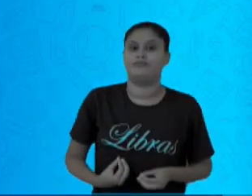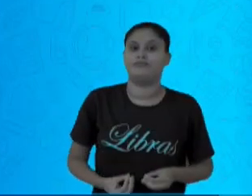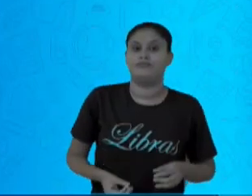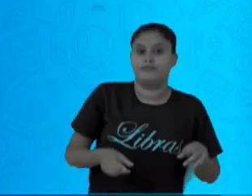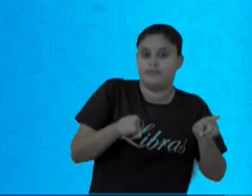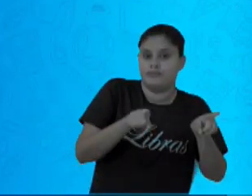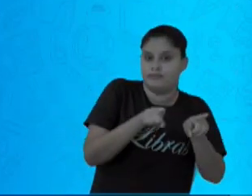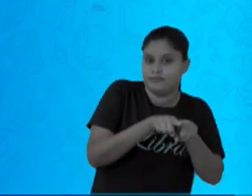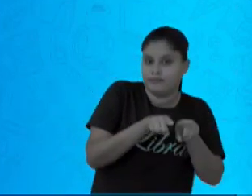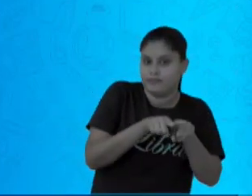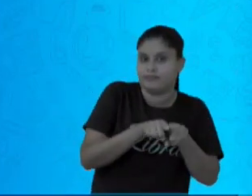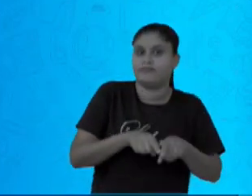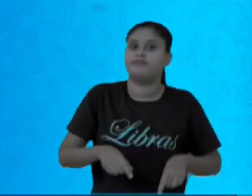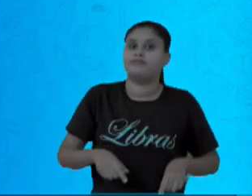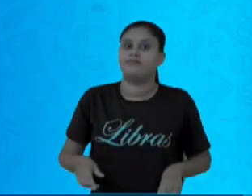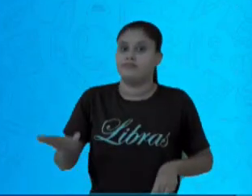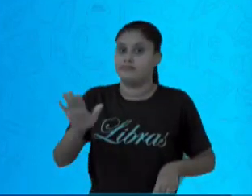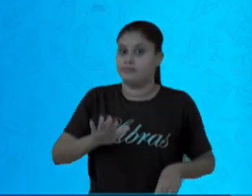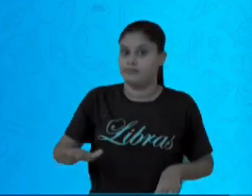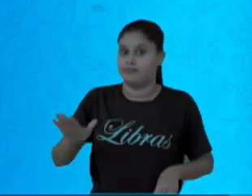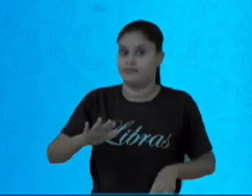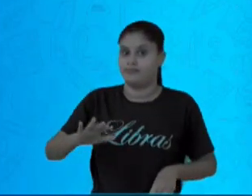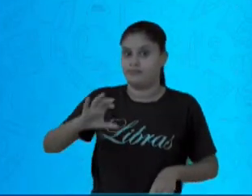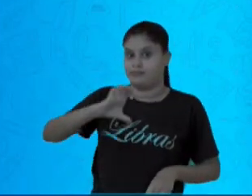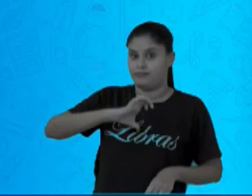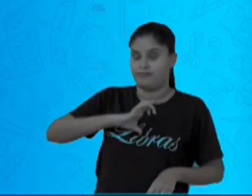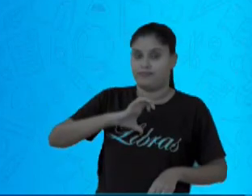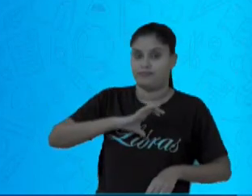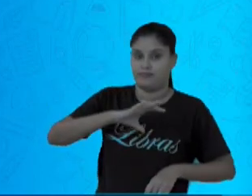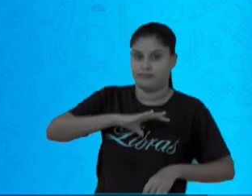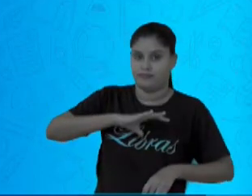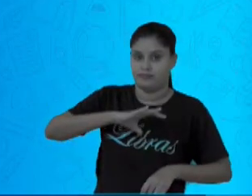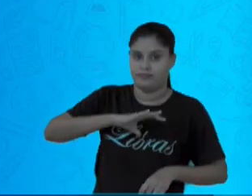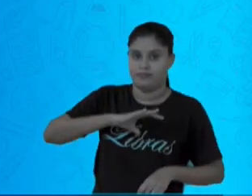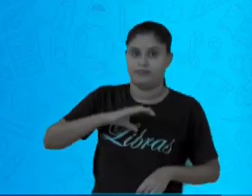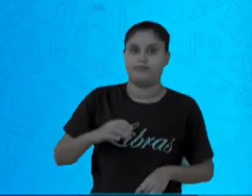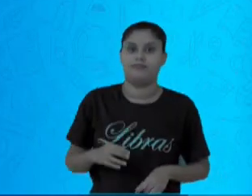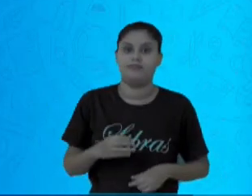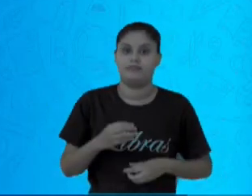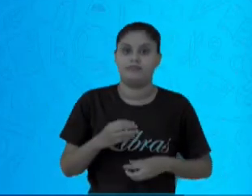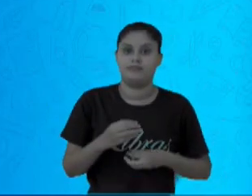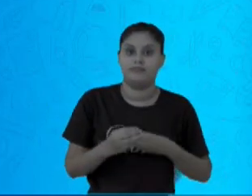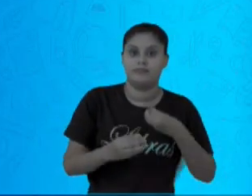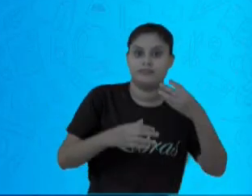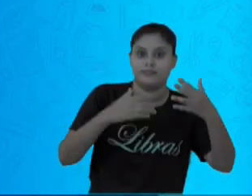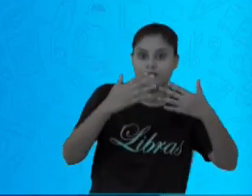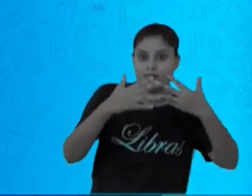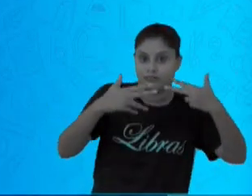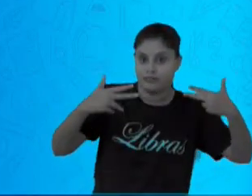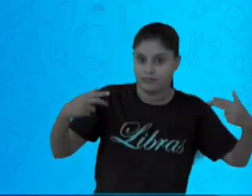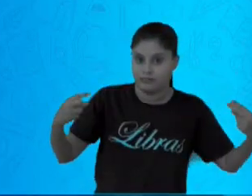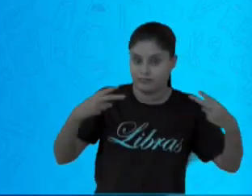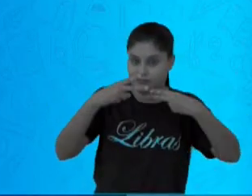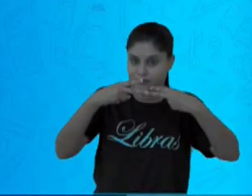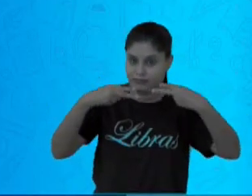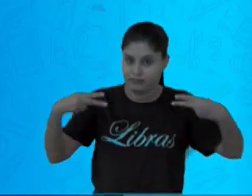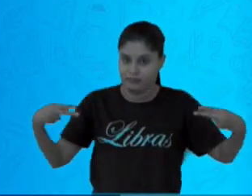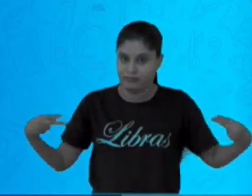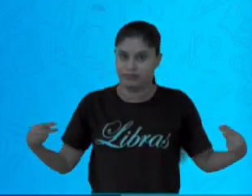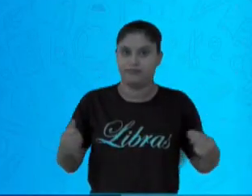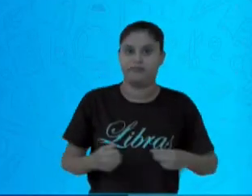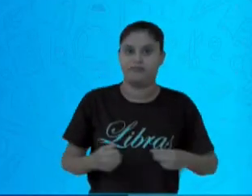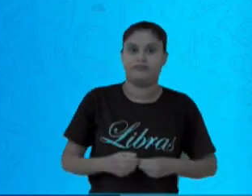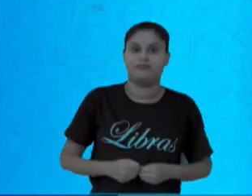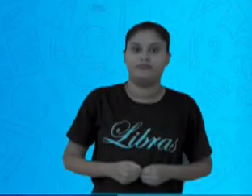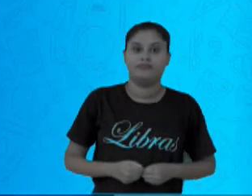zona rural com a zona urbana, uma ajuda a outra a desenvolver e a ver essa transformação, essa evolução que facilita